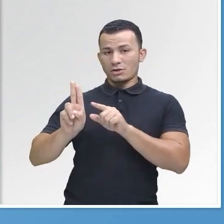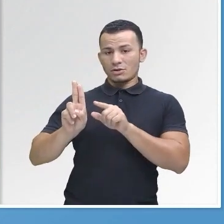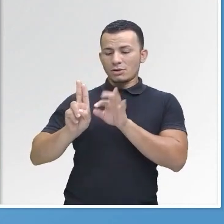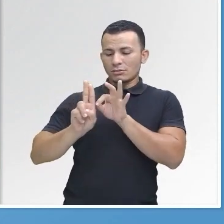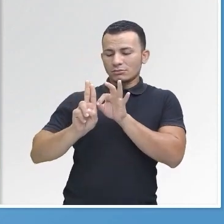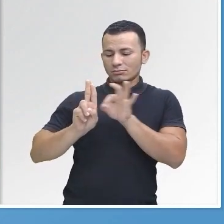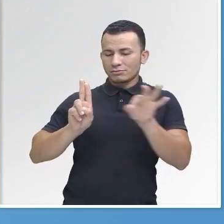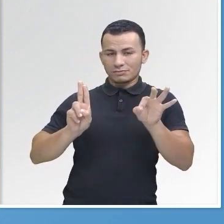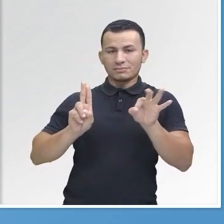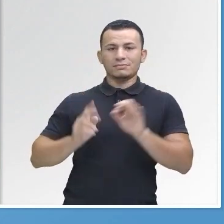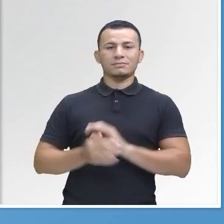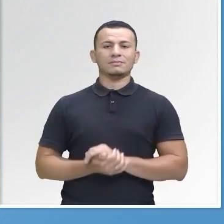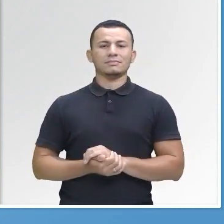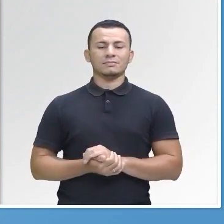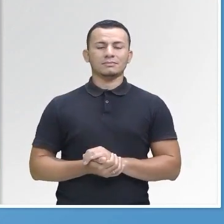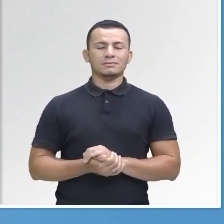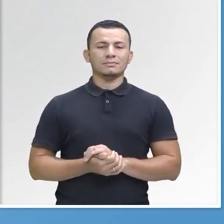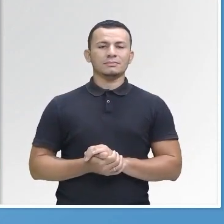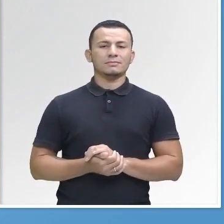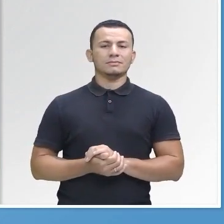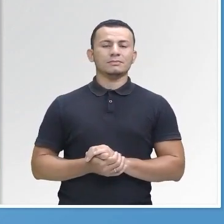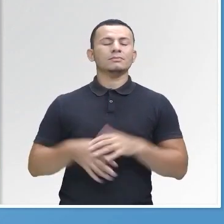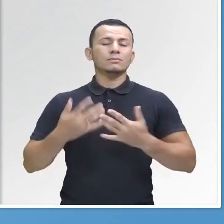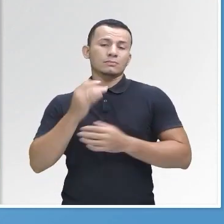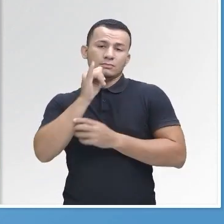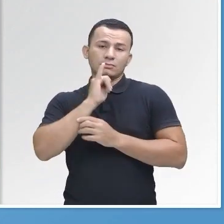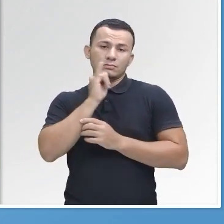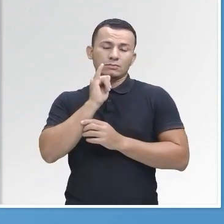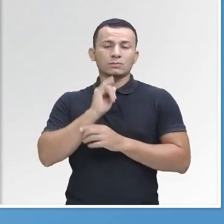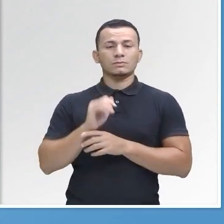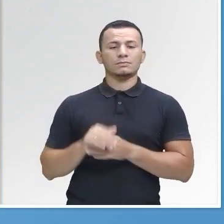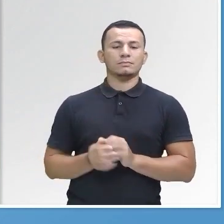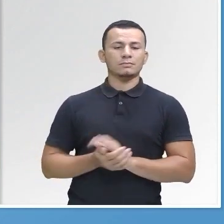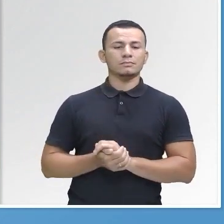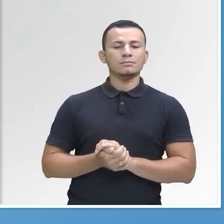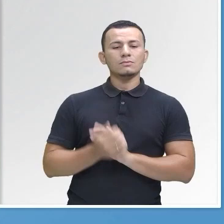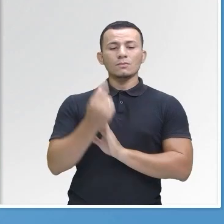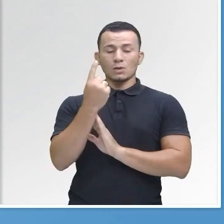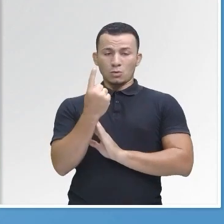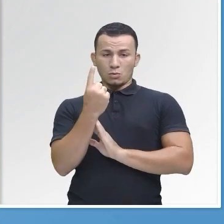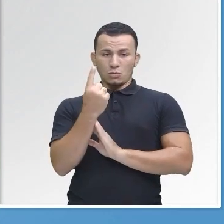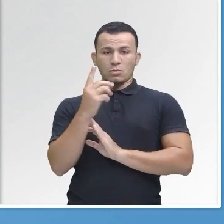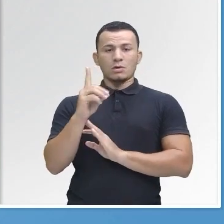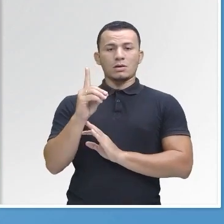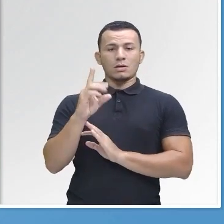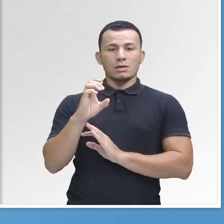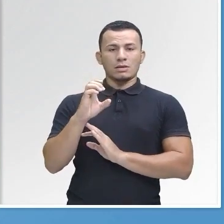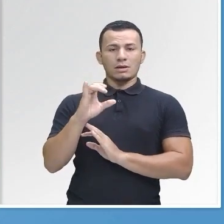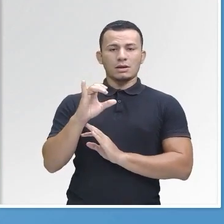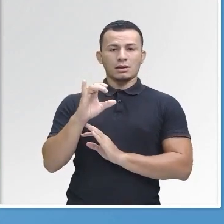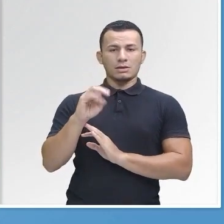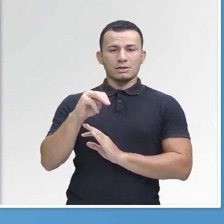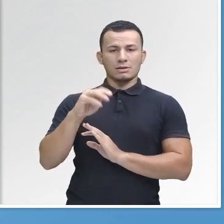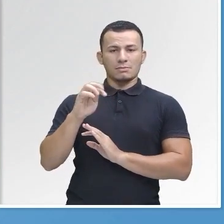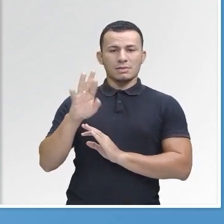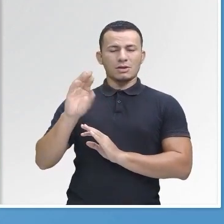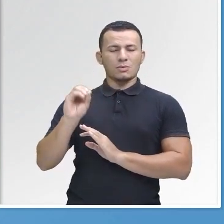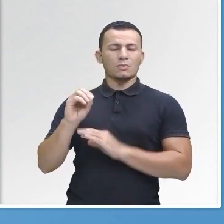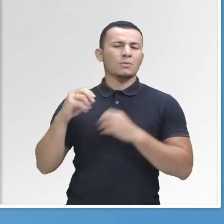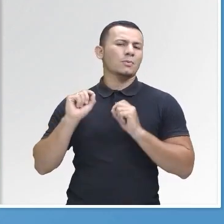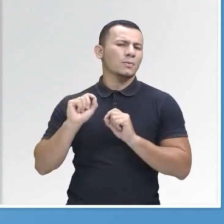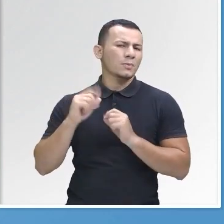comprimento. Muito bem. Então, por exemplo, 1 decímetro, ó. Ou seja, o que é 1 decímetro?